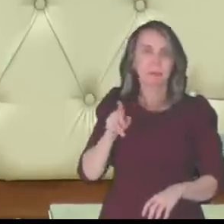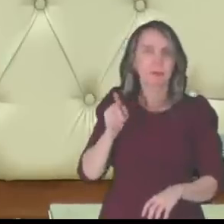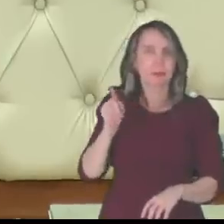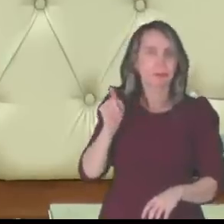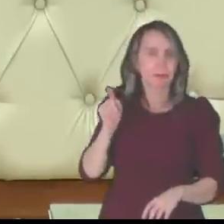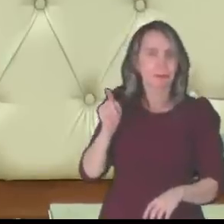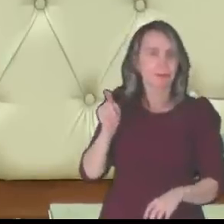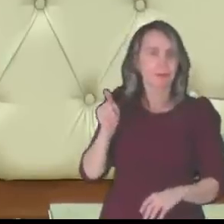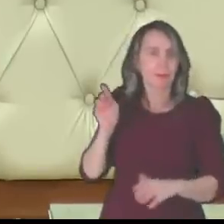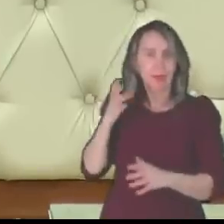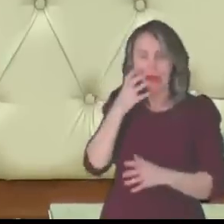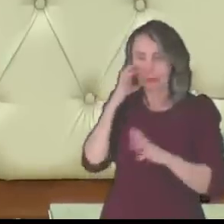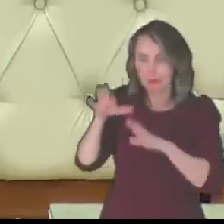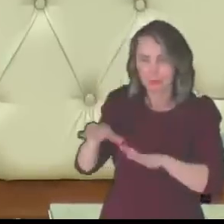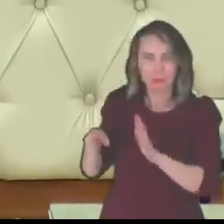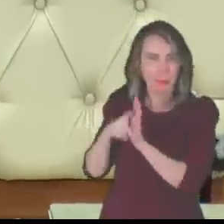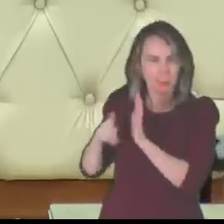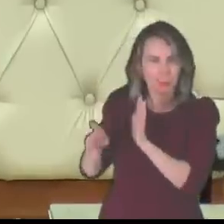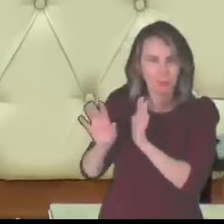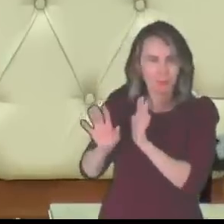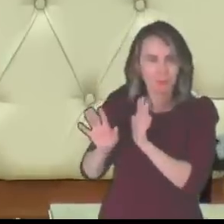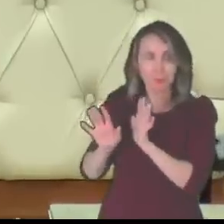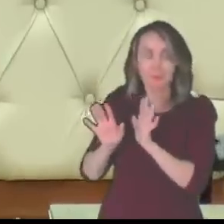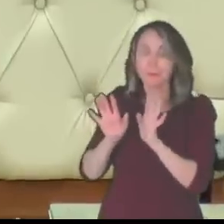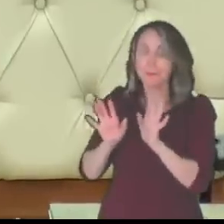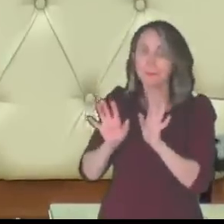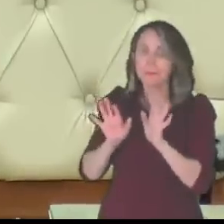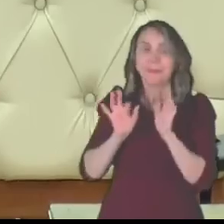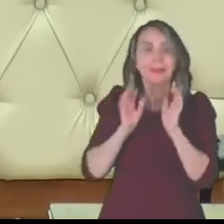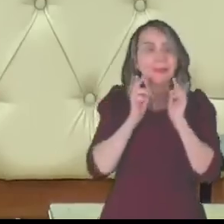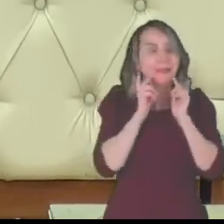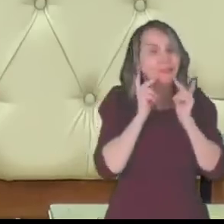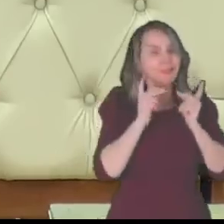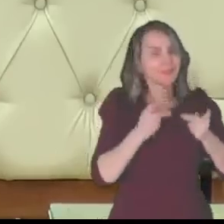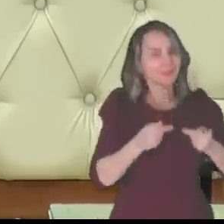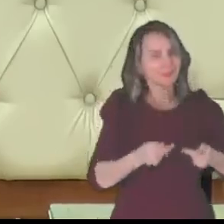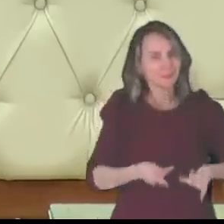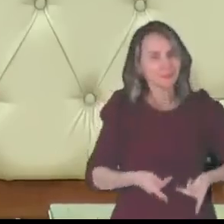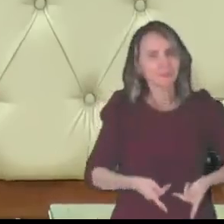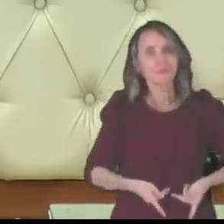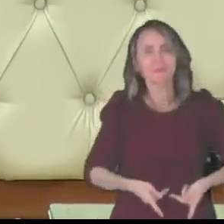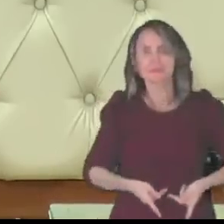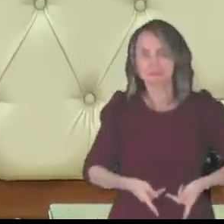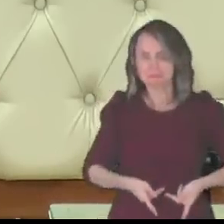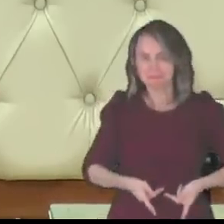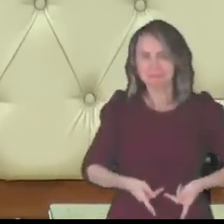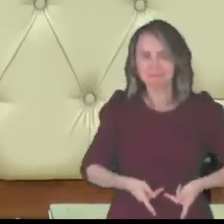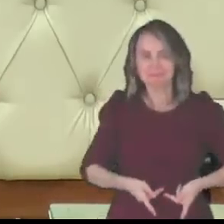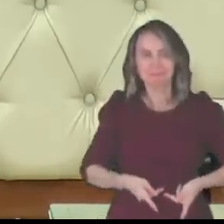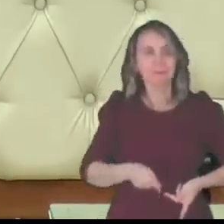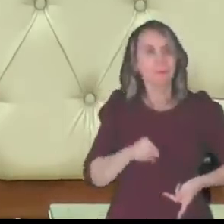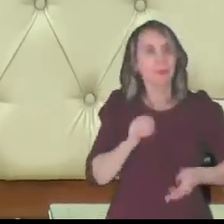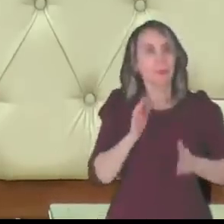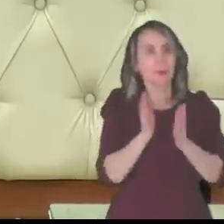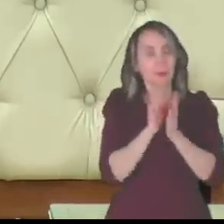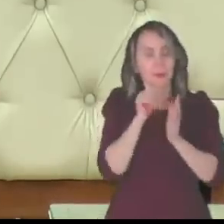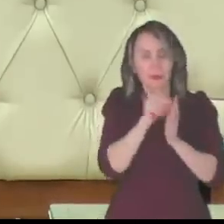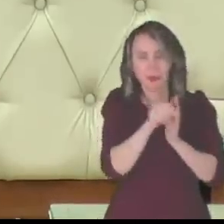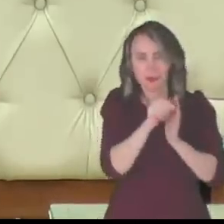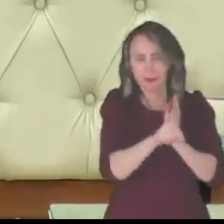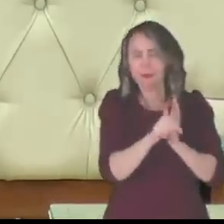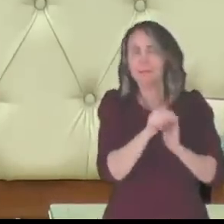não estou falando do bicho do Pantanal bicho gente louvado seja Deus aleluia aí você vai orar pelos